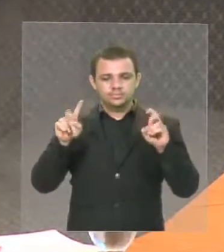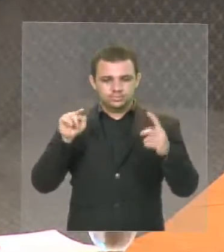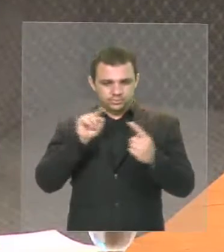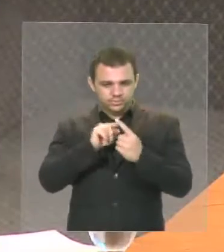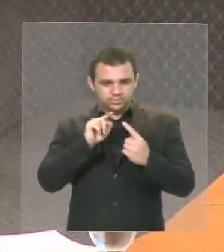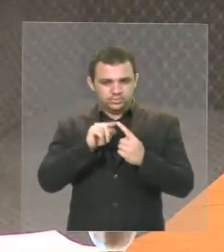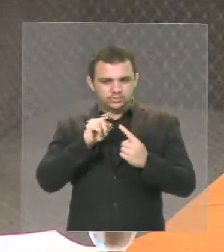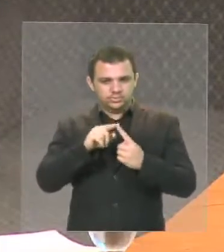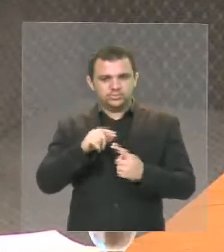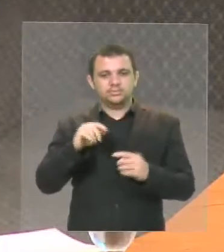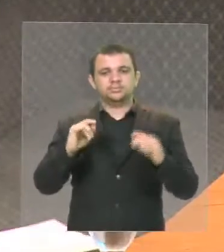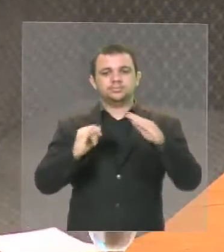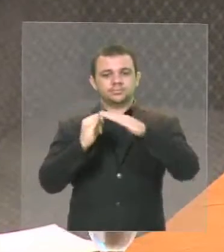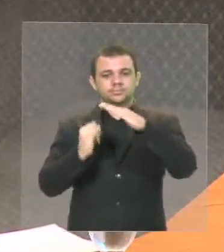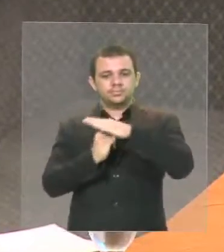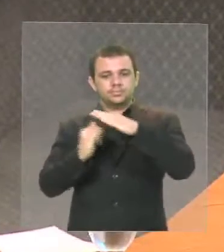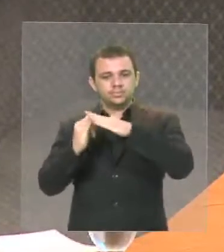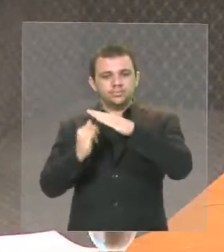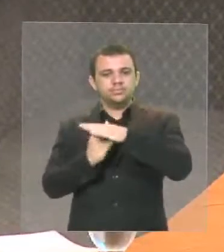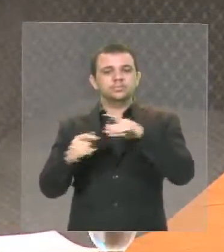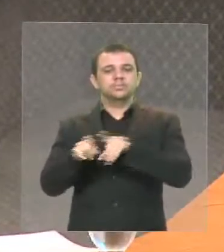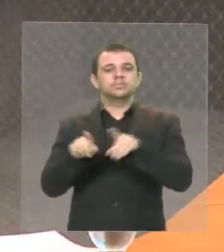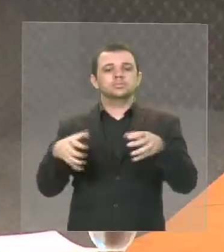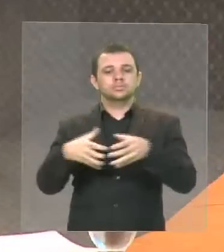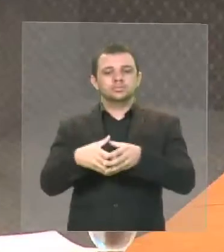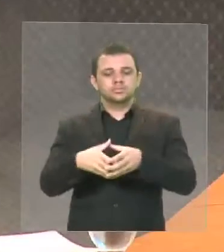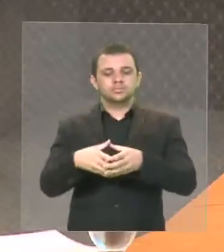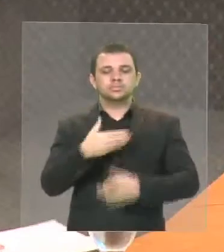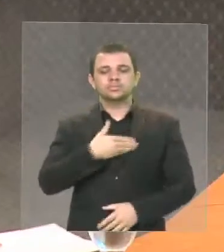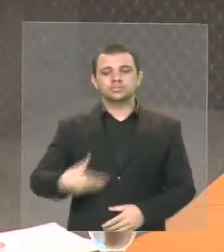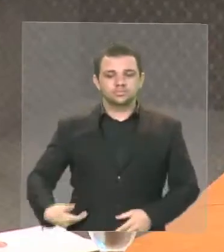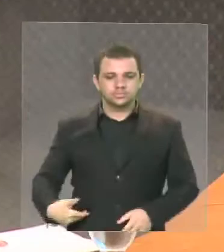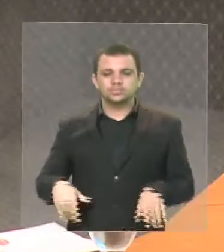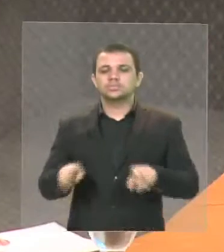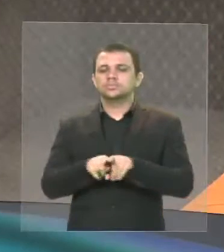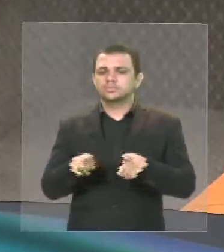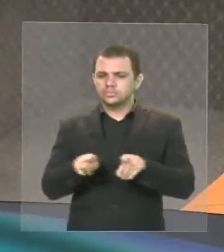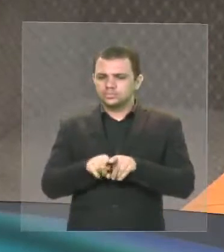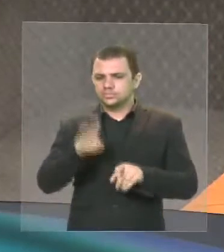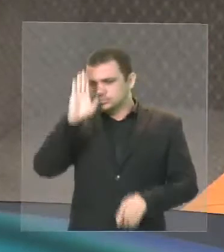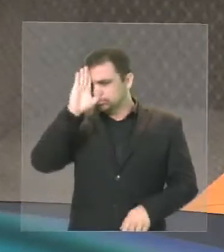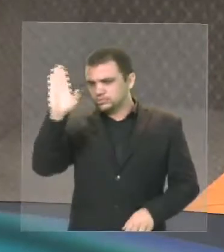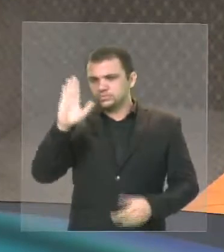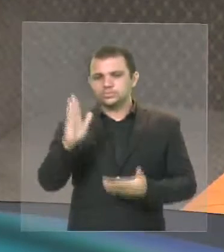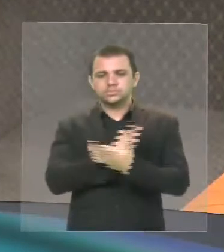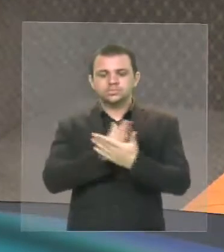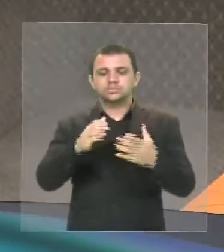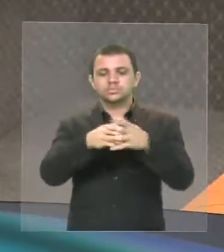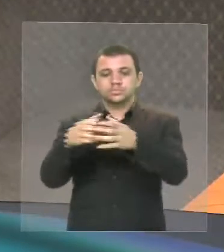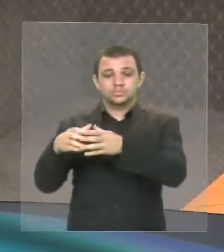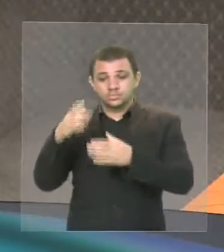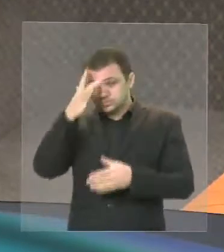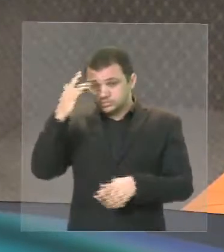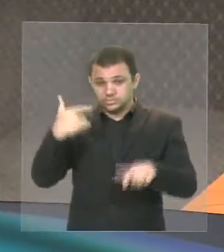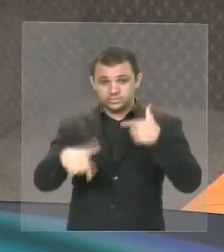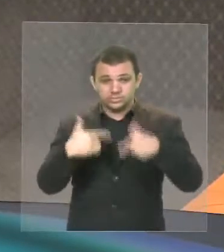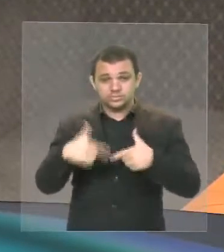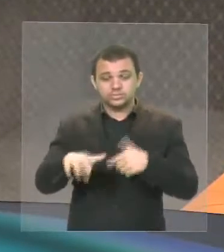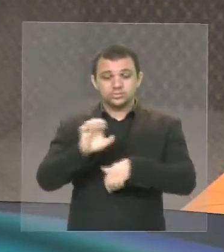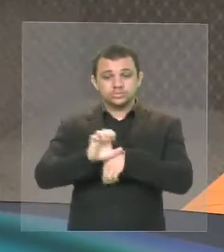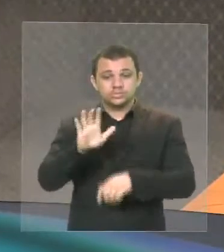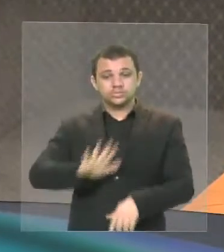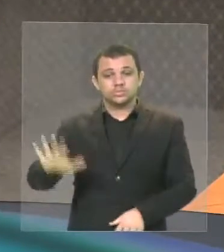as instituições e poderes do Estado e muito especialmente aquelas categorias de funcionários estaduais que